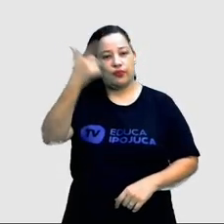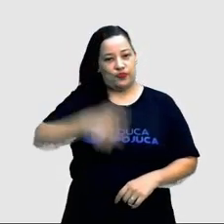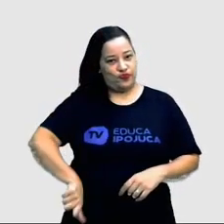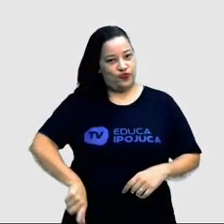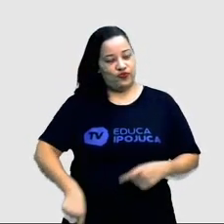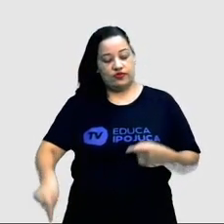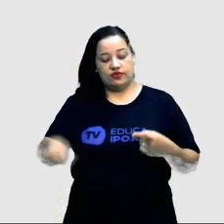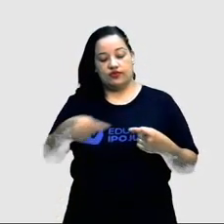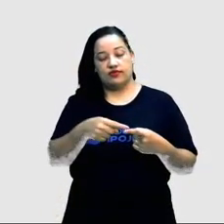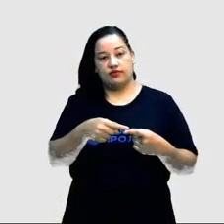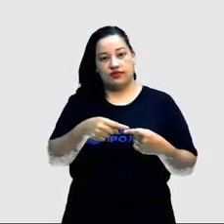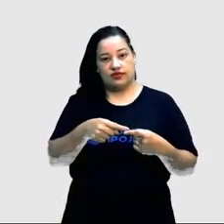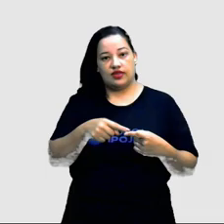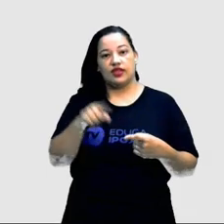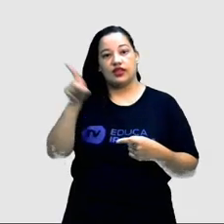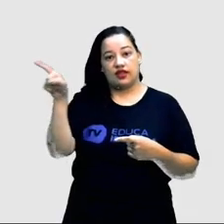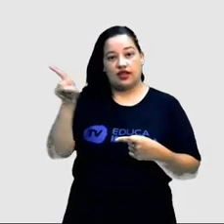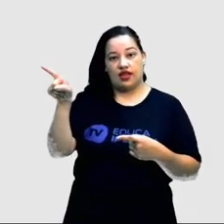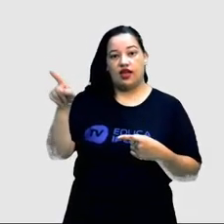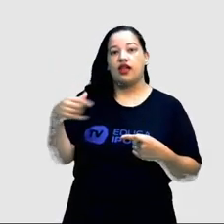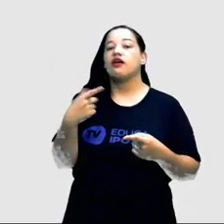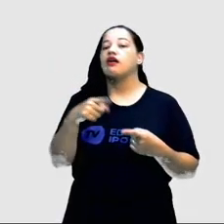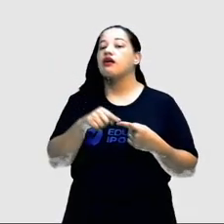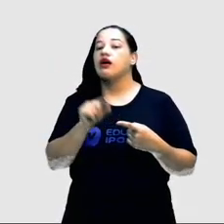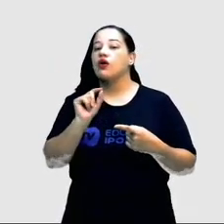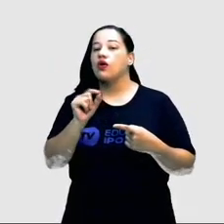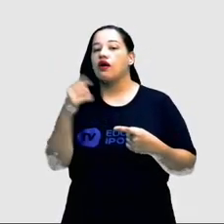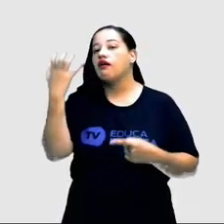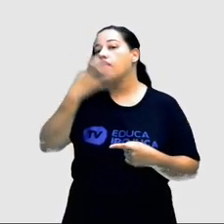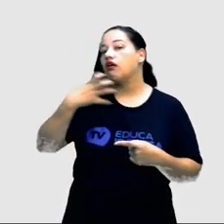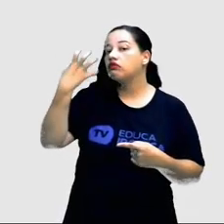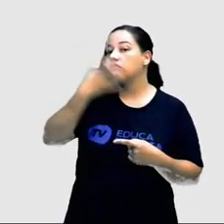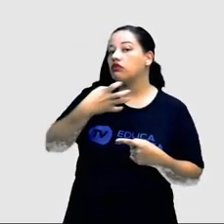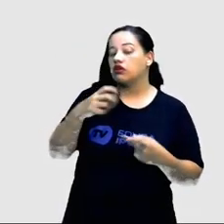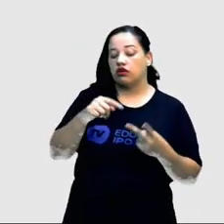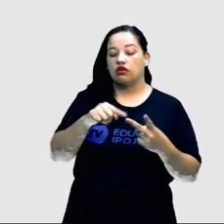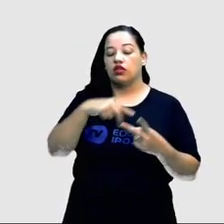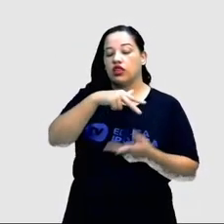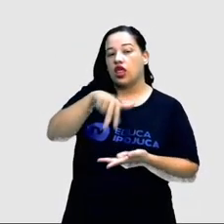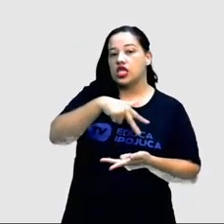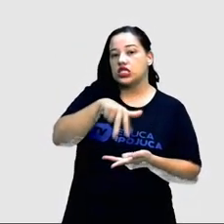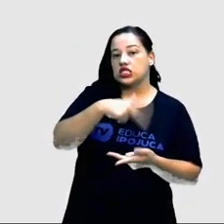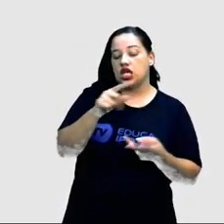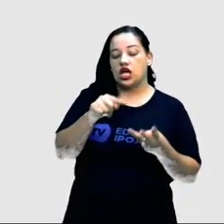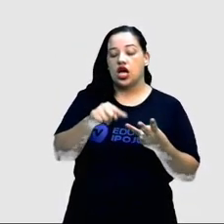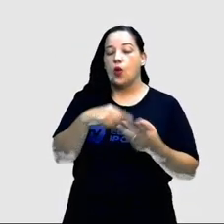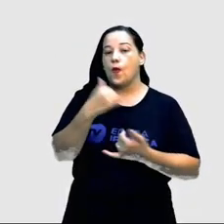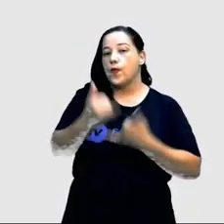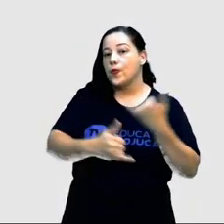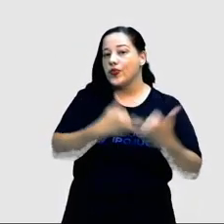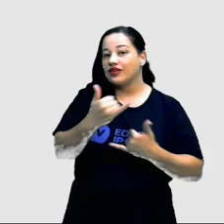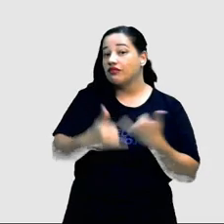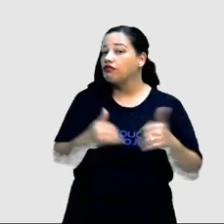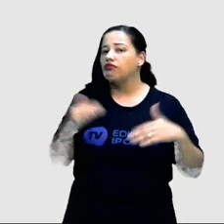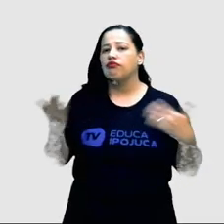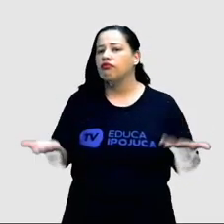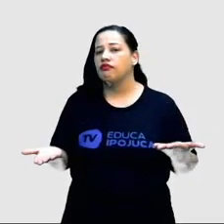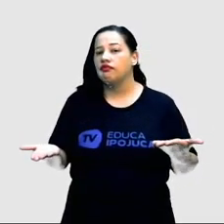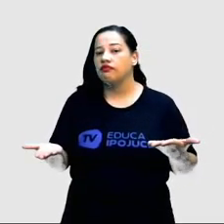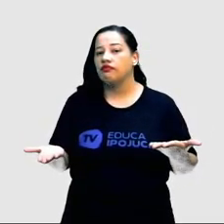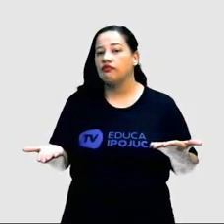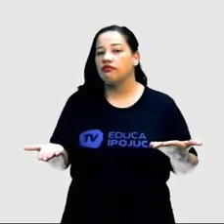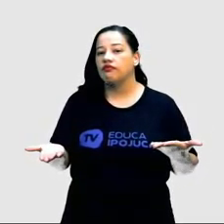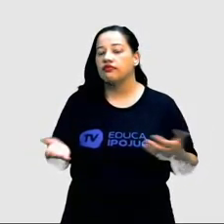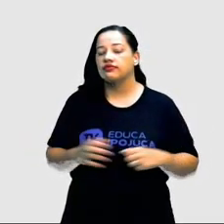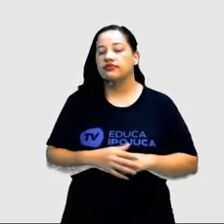repetir. Ela está cantando, dançando ou brincando?